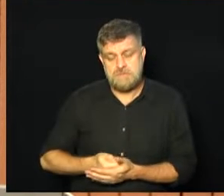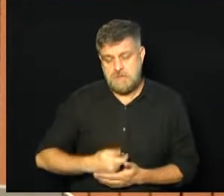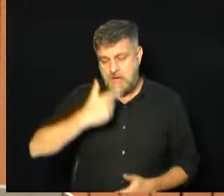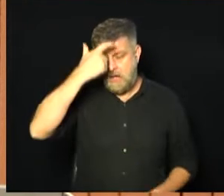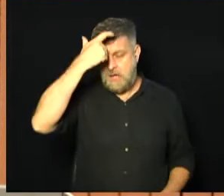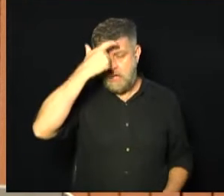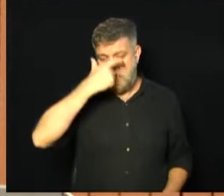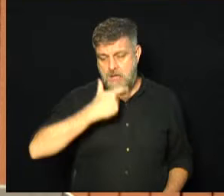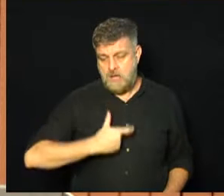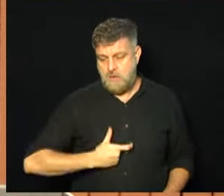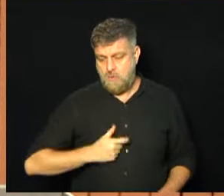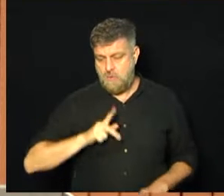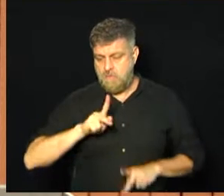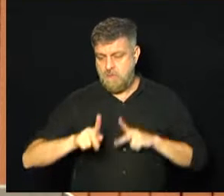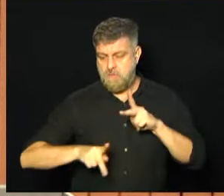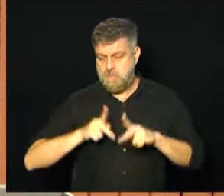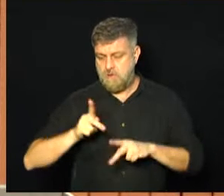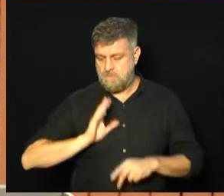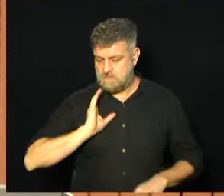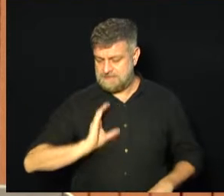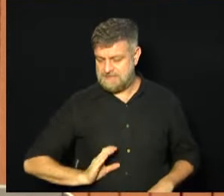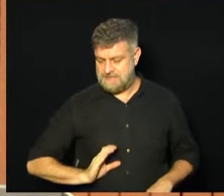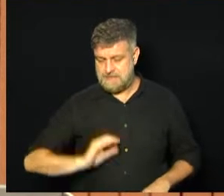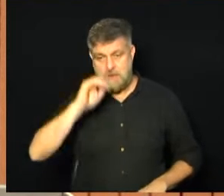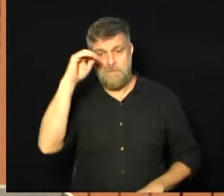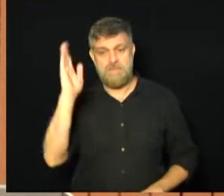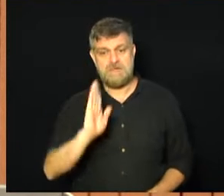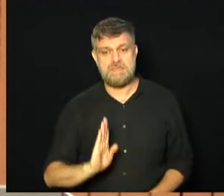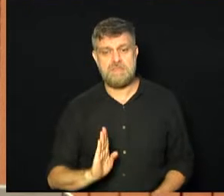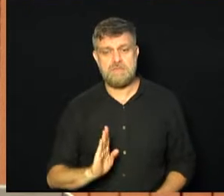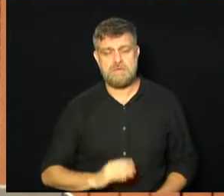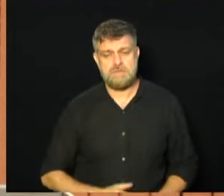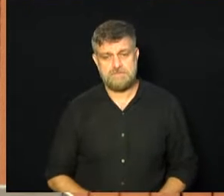brasileiro. E